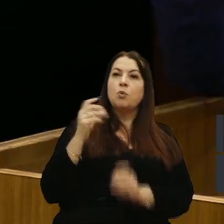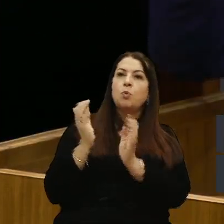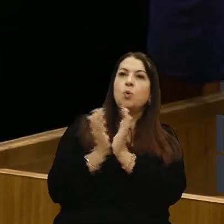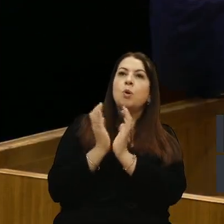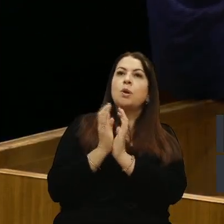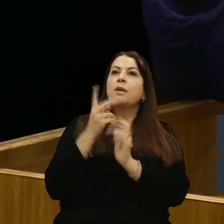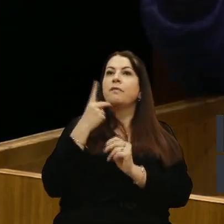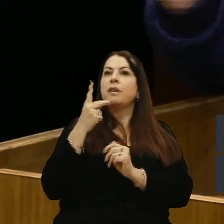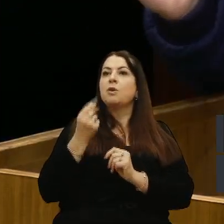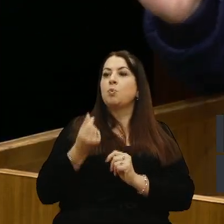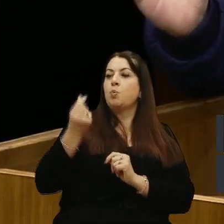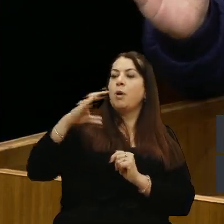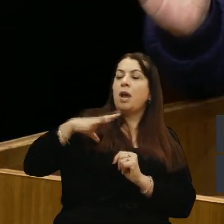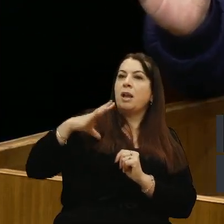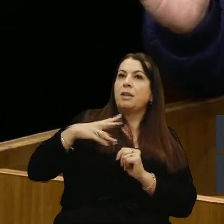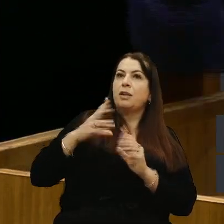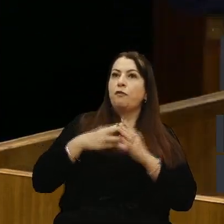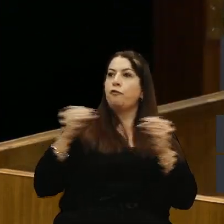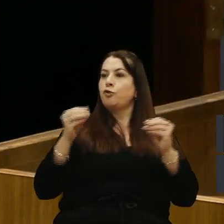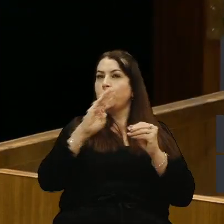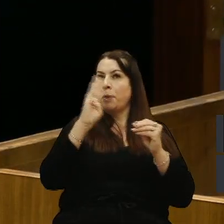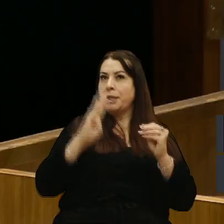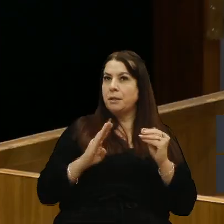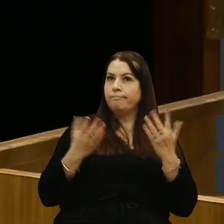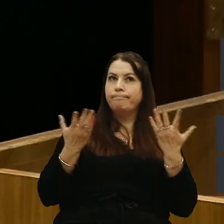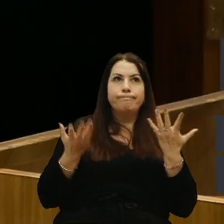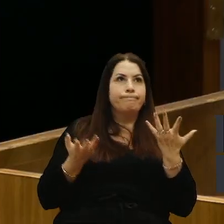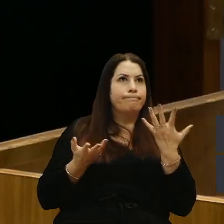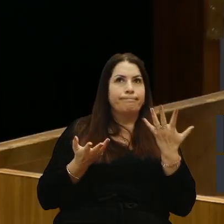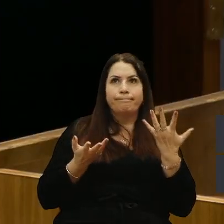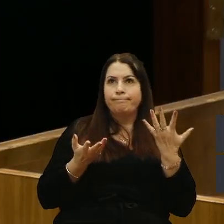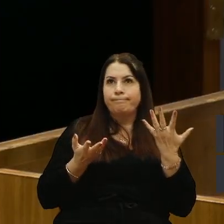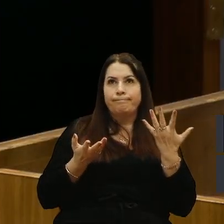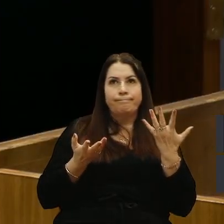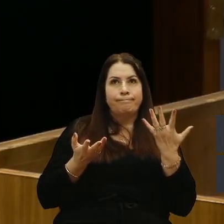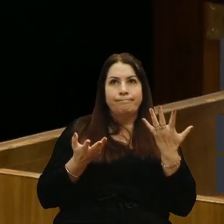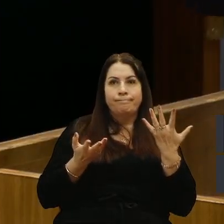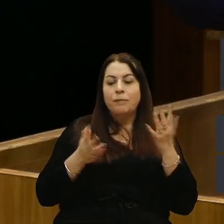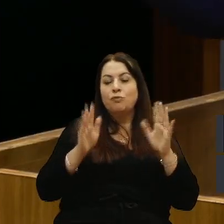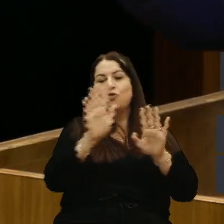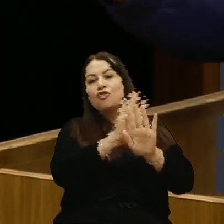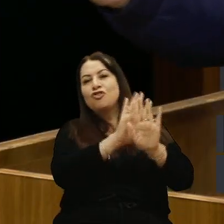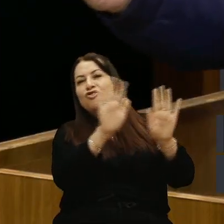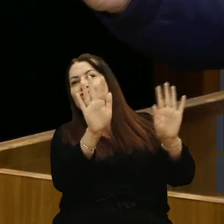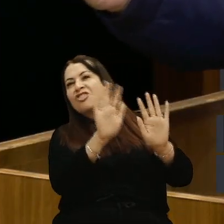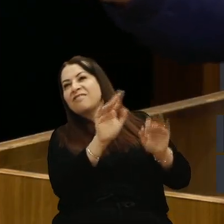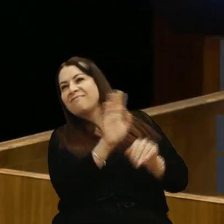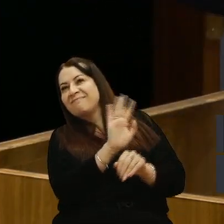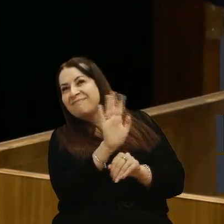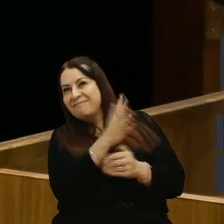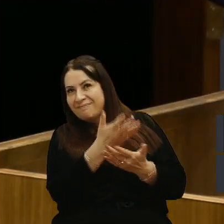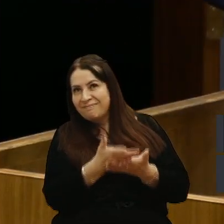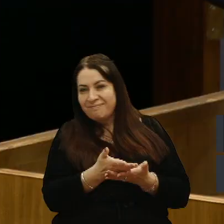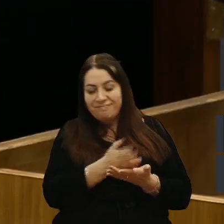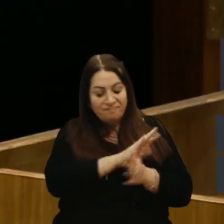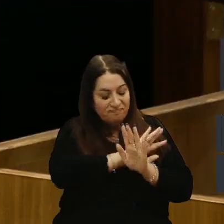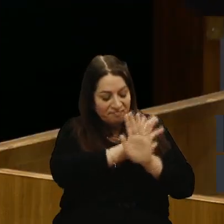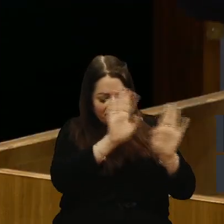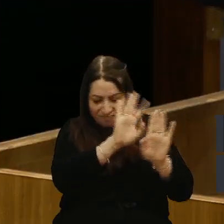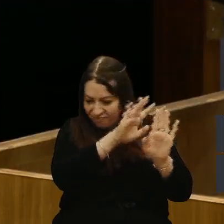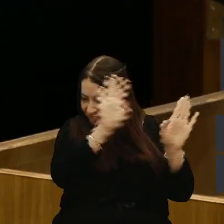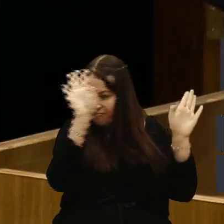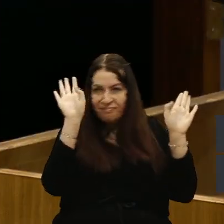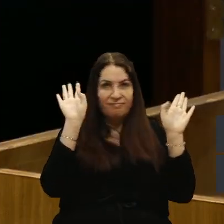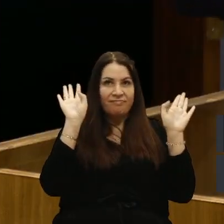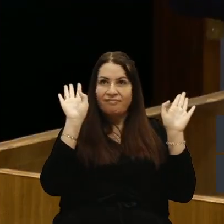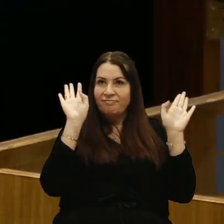estão dizendo que os super ricos vão ter que fugir do Brasil. PT, saudações. PT,